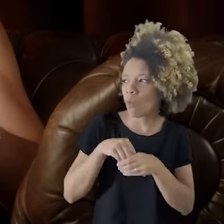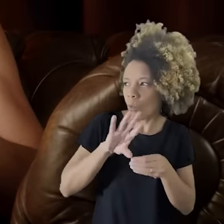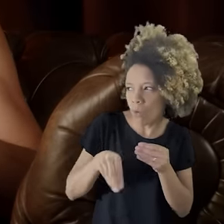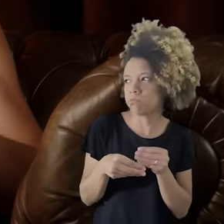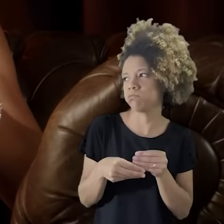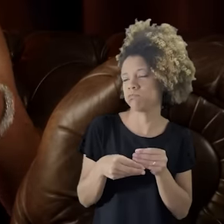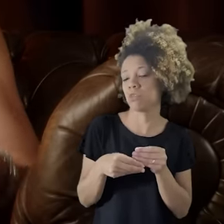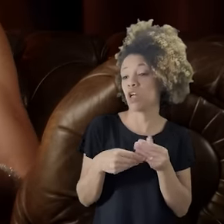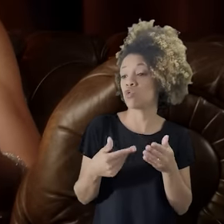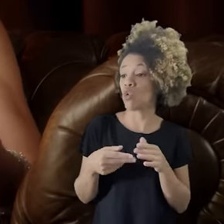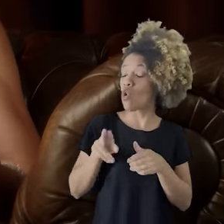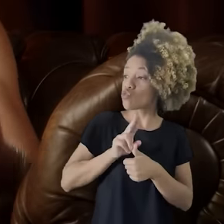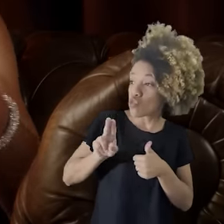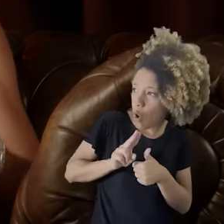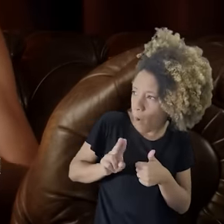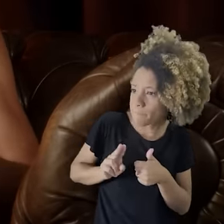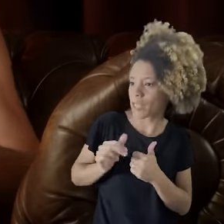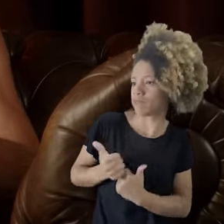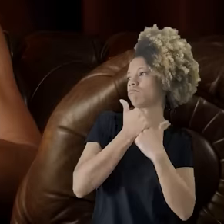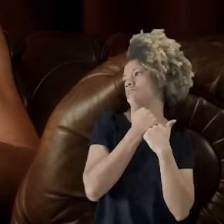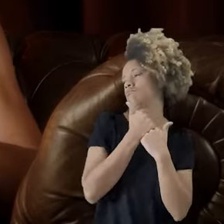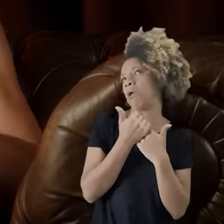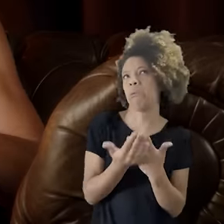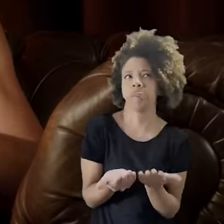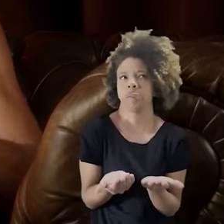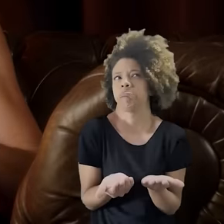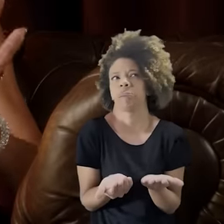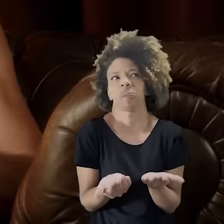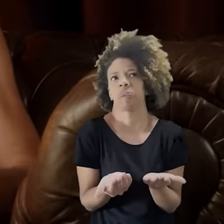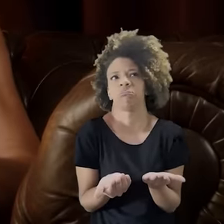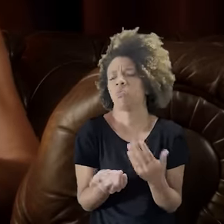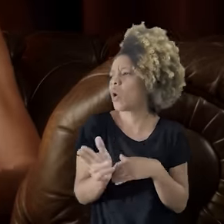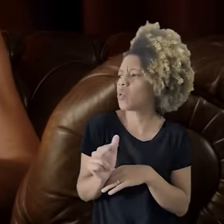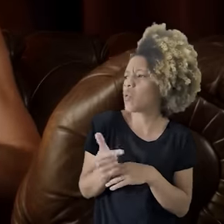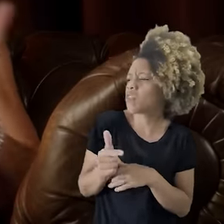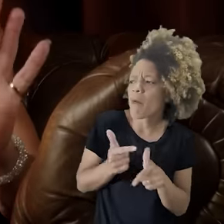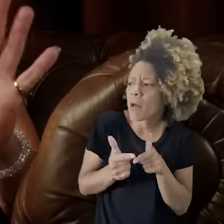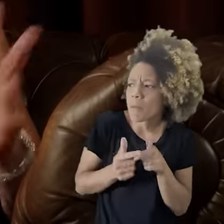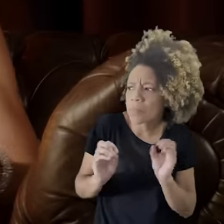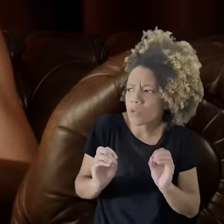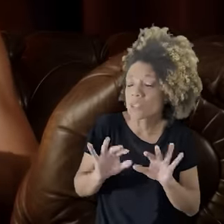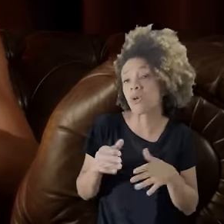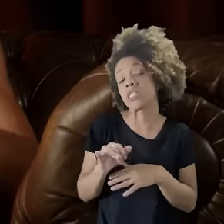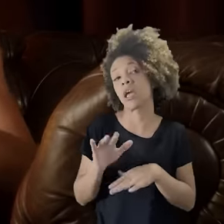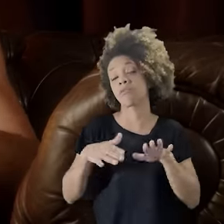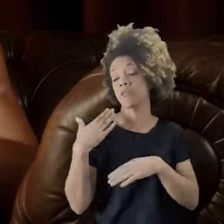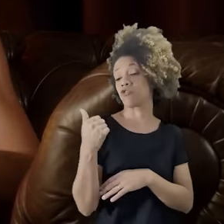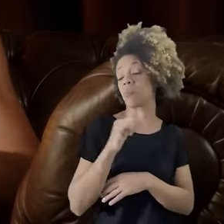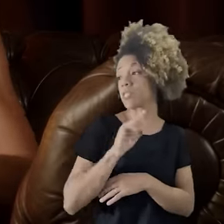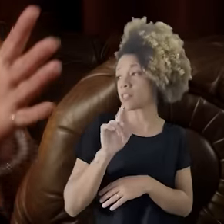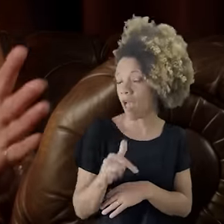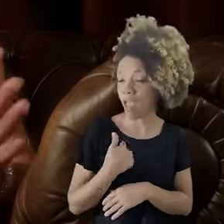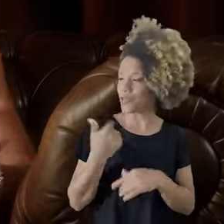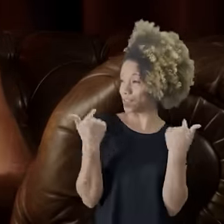do do pronome para mim sabe nunca teve problema nenhum então se a pessoa me